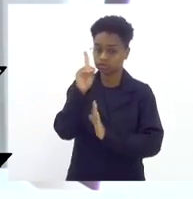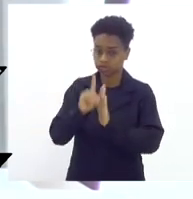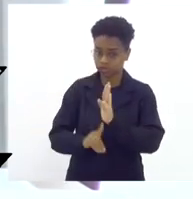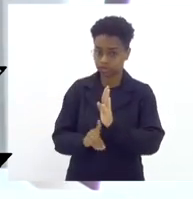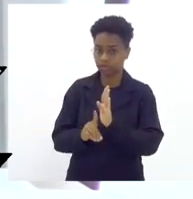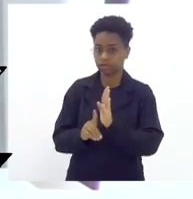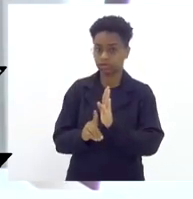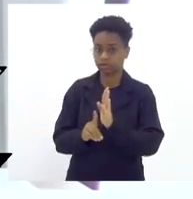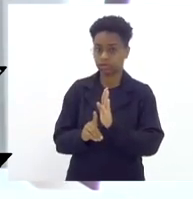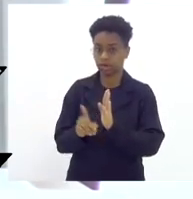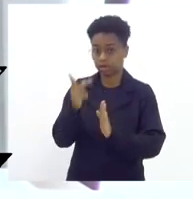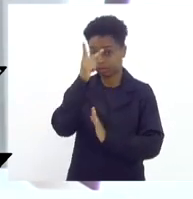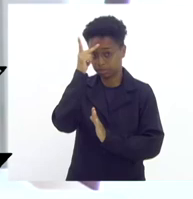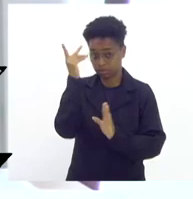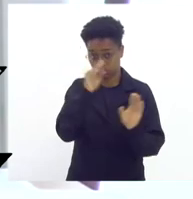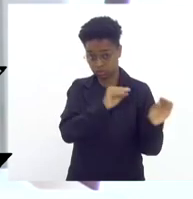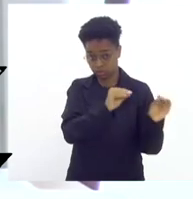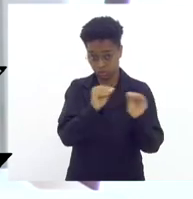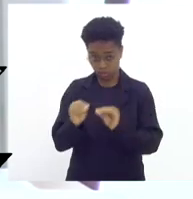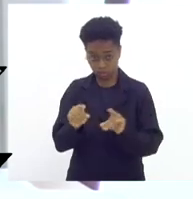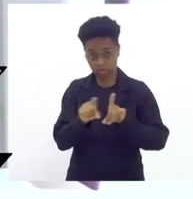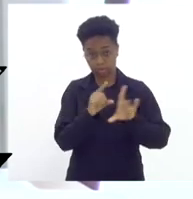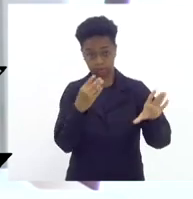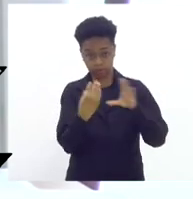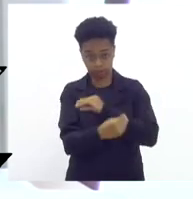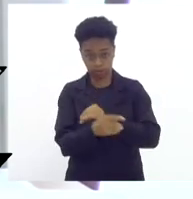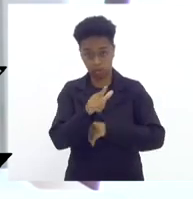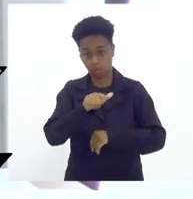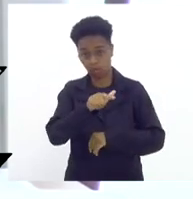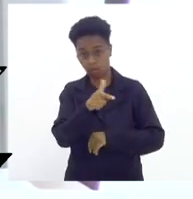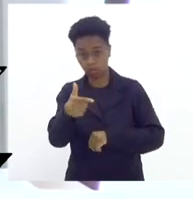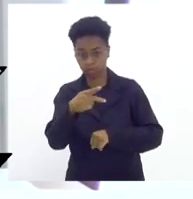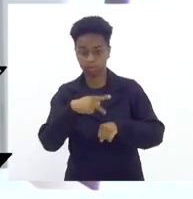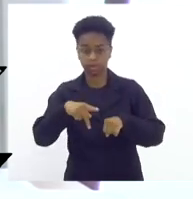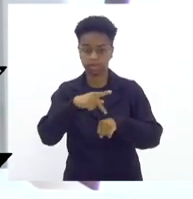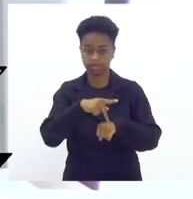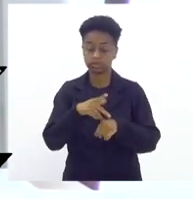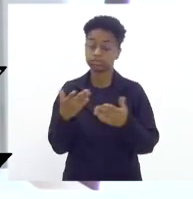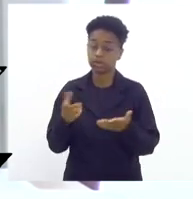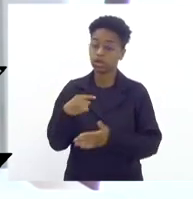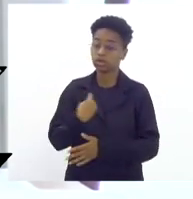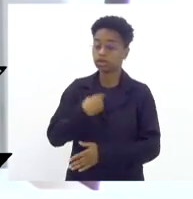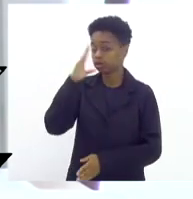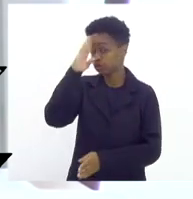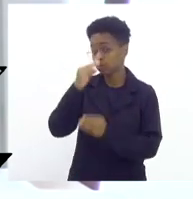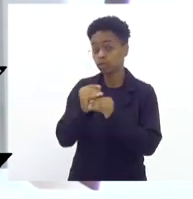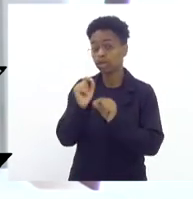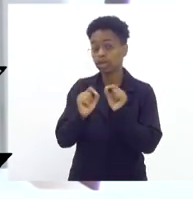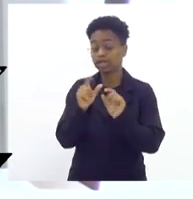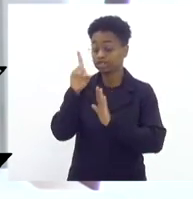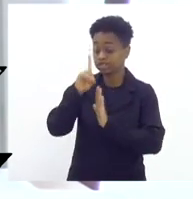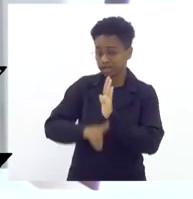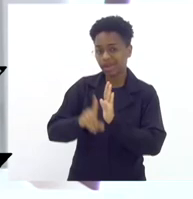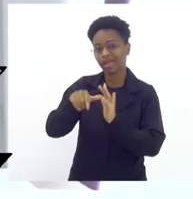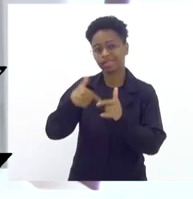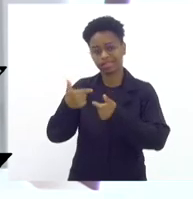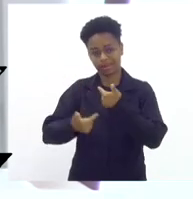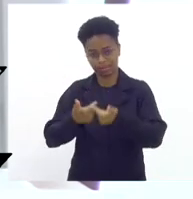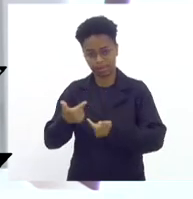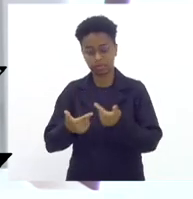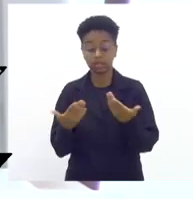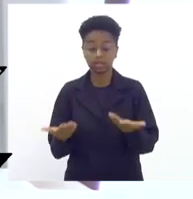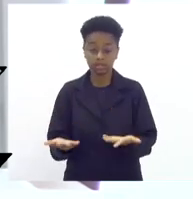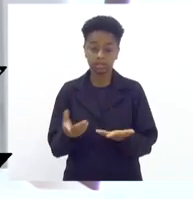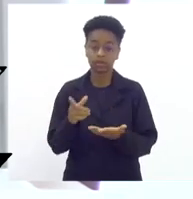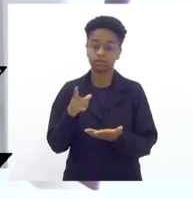de imigrantes e refugiados então nós entendemos também como direitos o trabalho e aqui nós temos Então